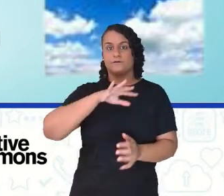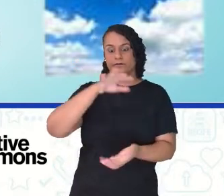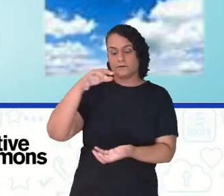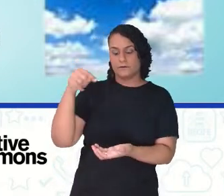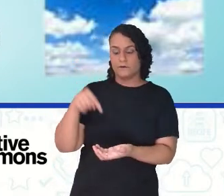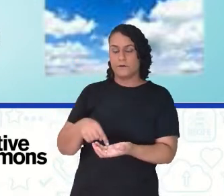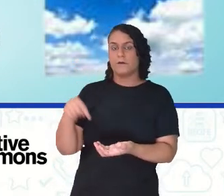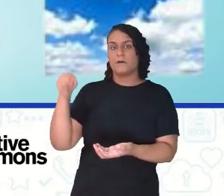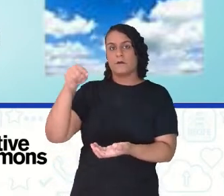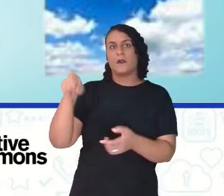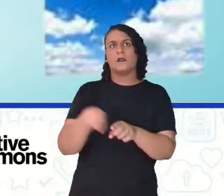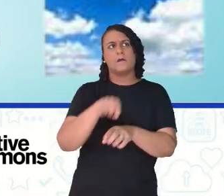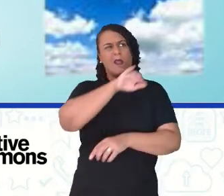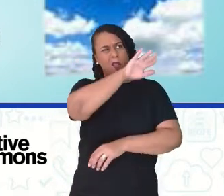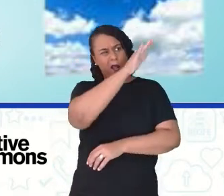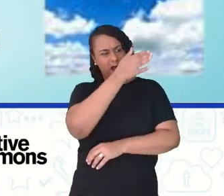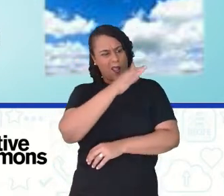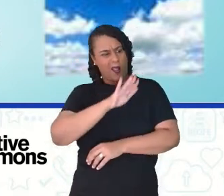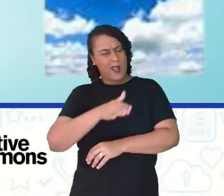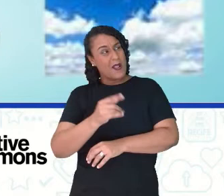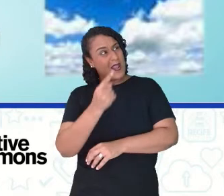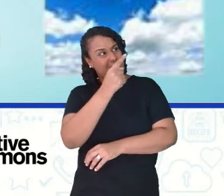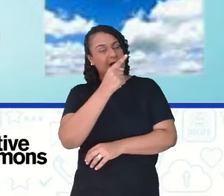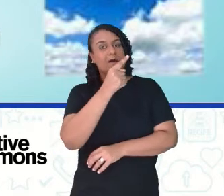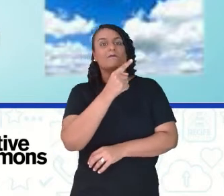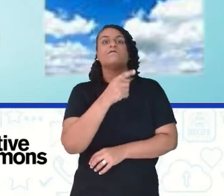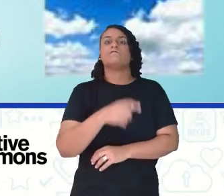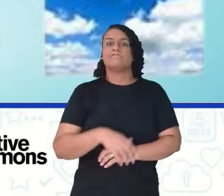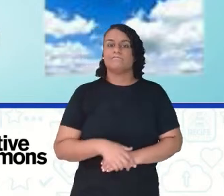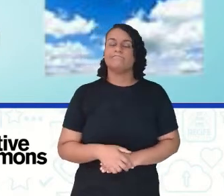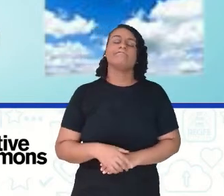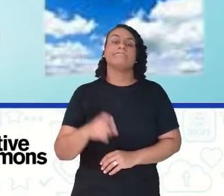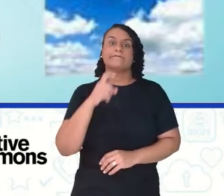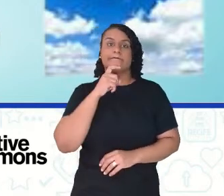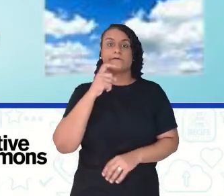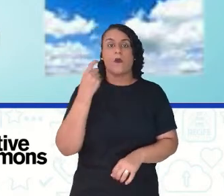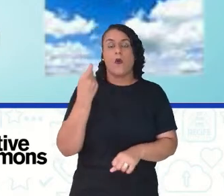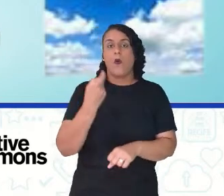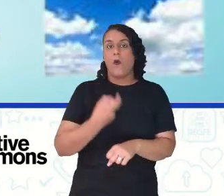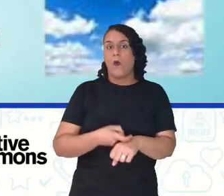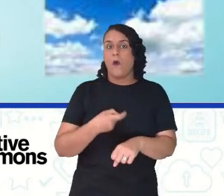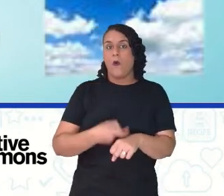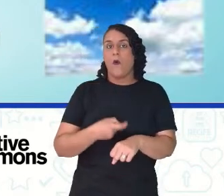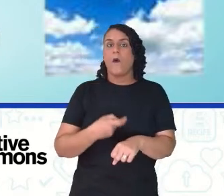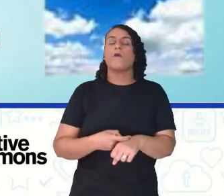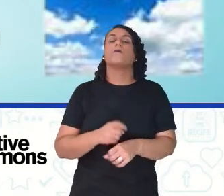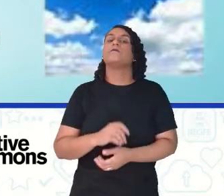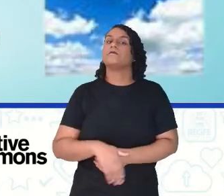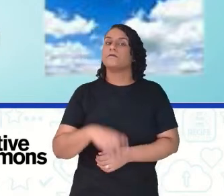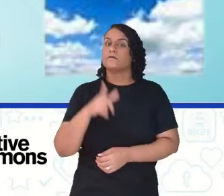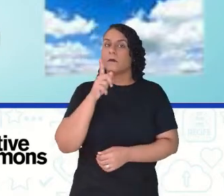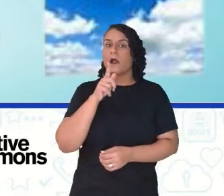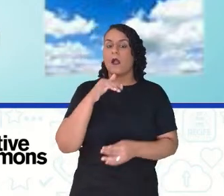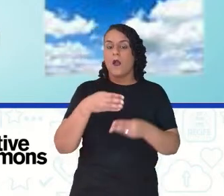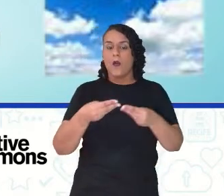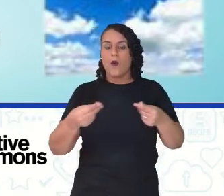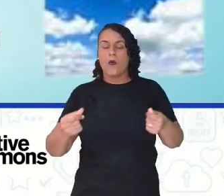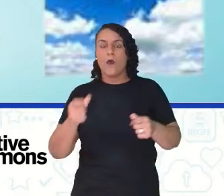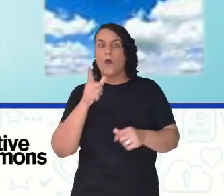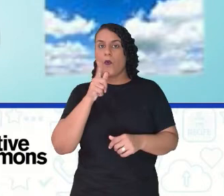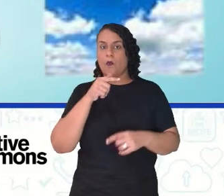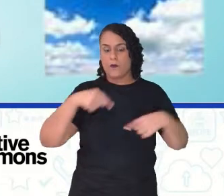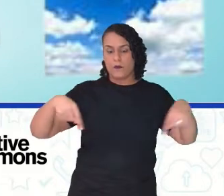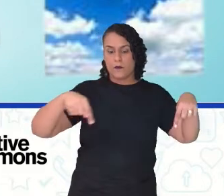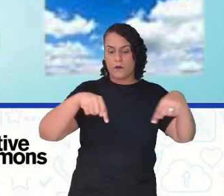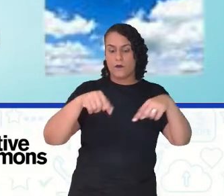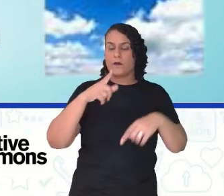das grandes montanhas, a gente vai encontrar água no estado sólido. Aí nós vamos ver também água no estado líquido, que vai estar presente nos